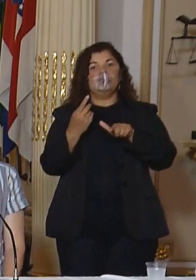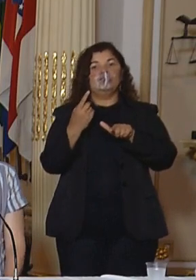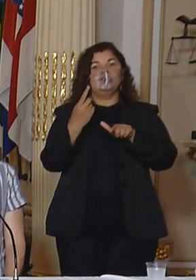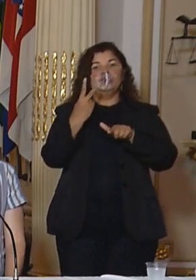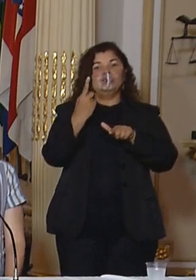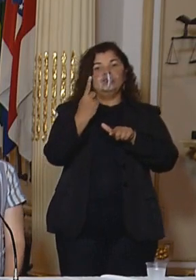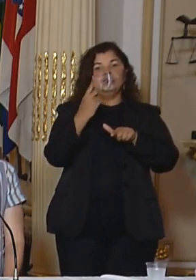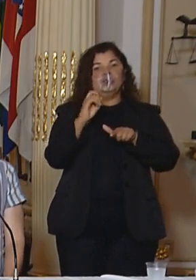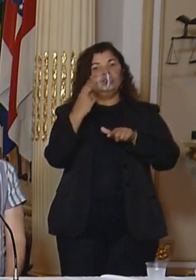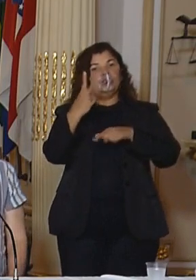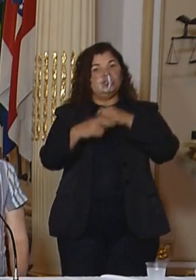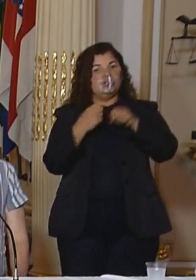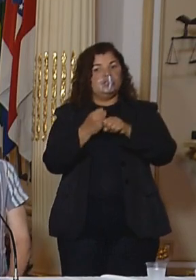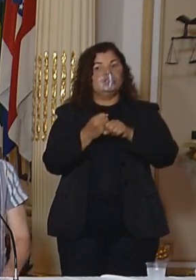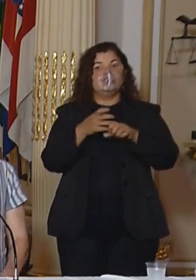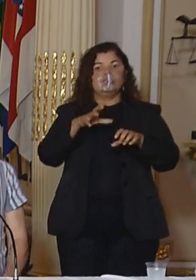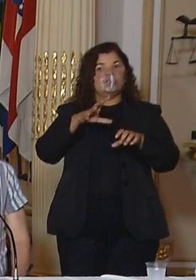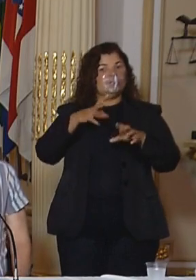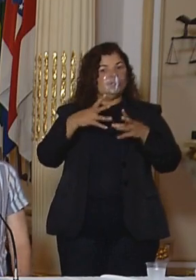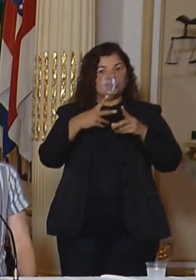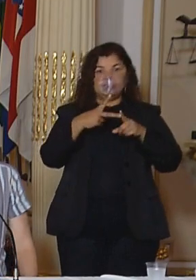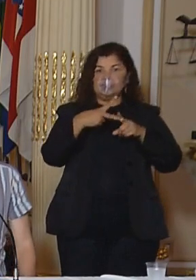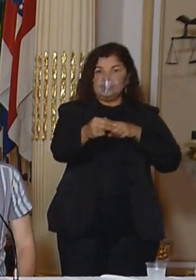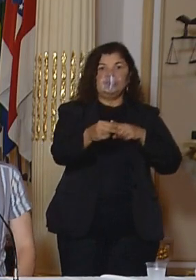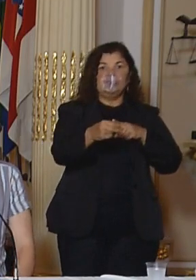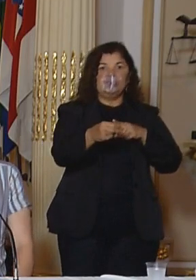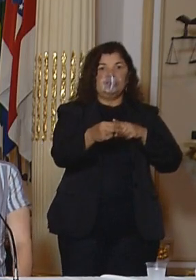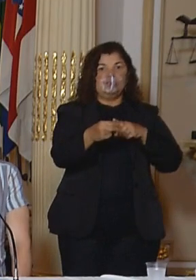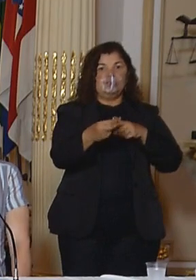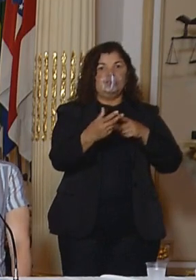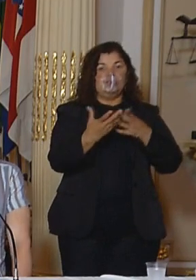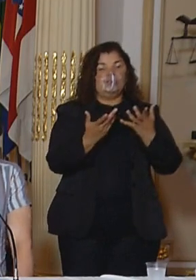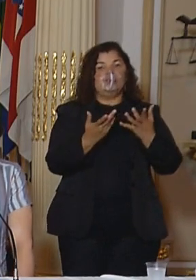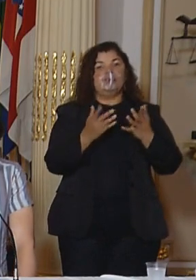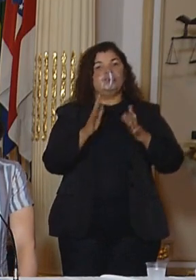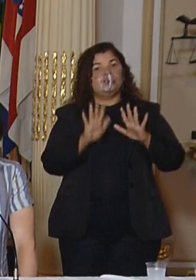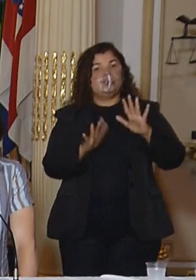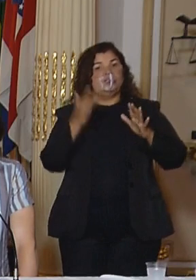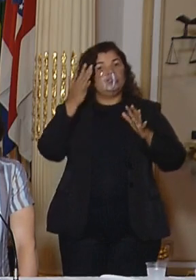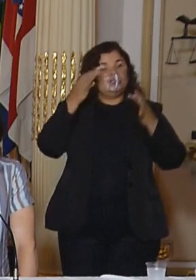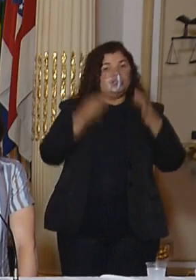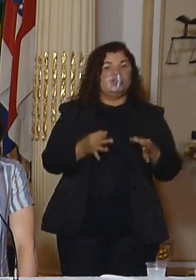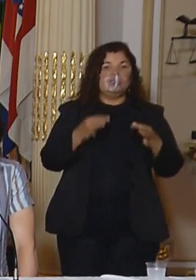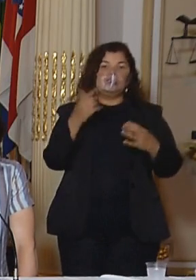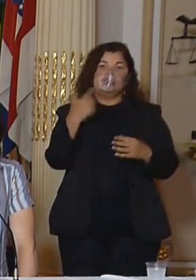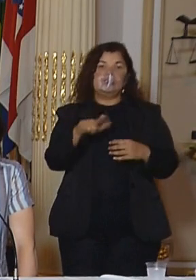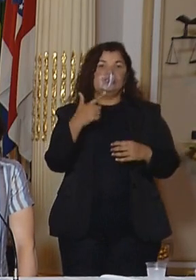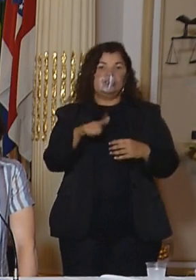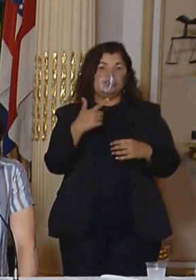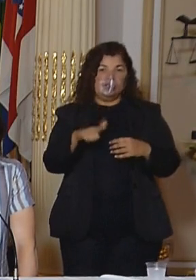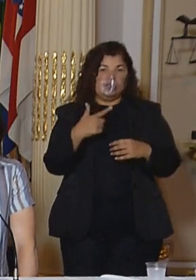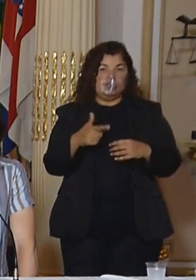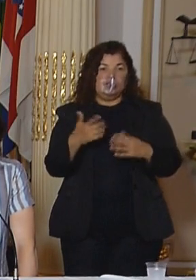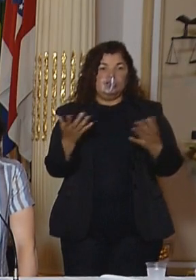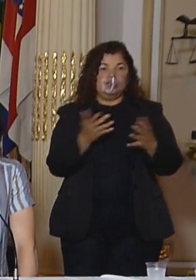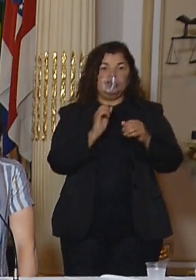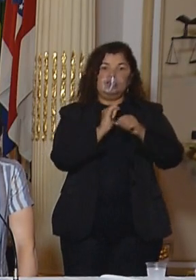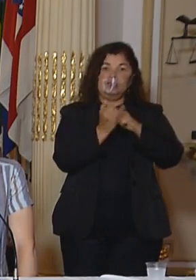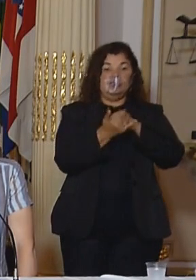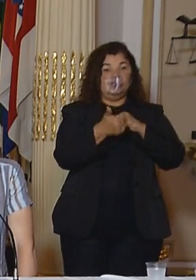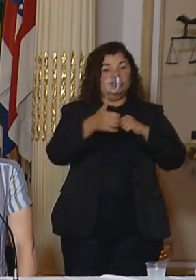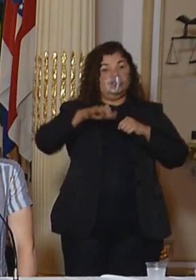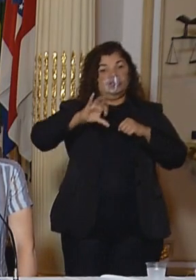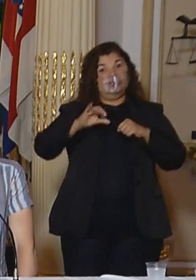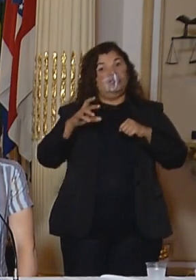1 ou 2 anos. Não se sabe ao certo, naturalmente, para o SARS-CoV-2, que é o agente causador da COVID-19, quanto tempo essa